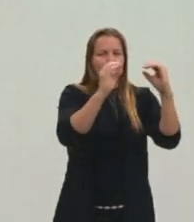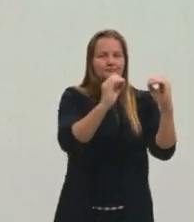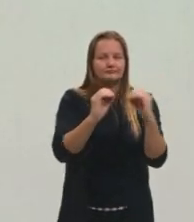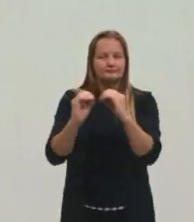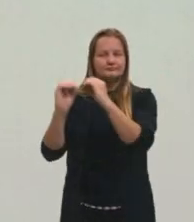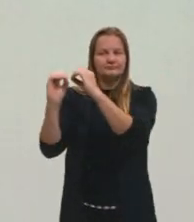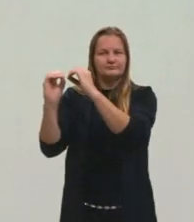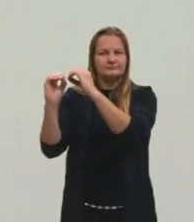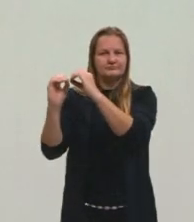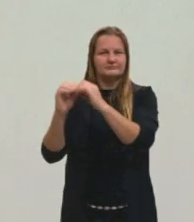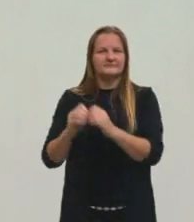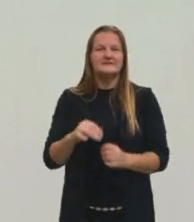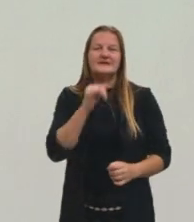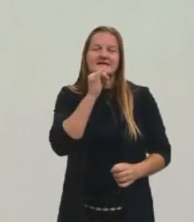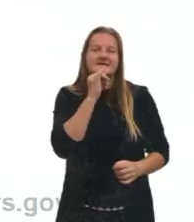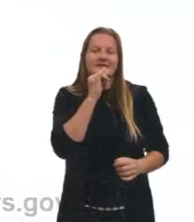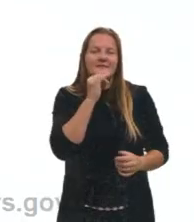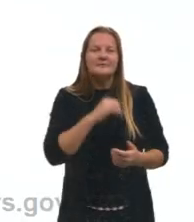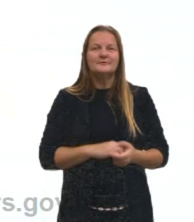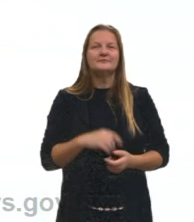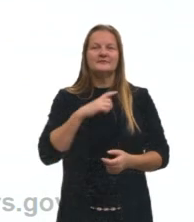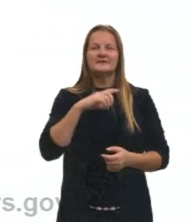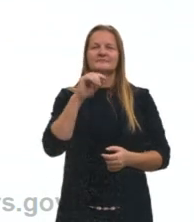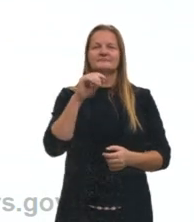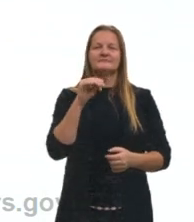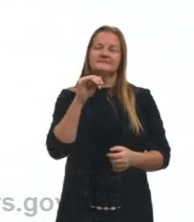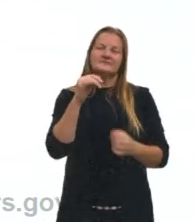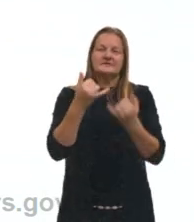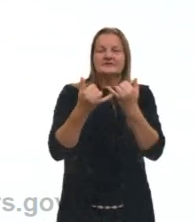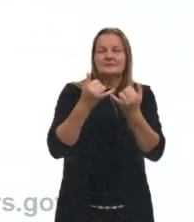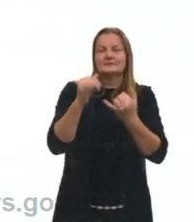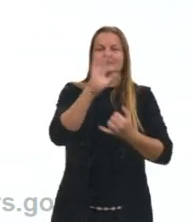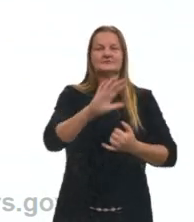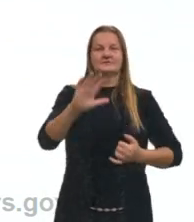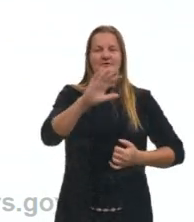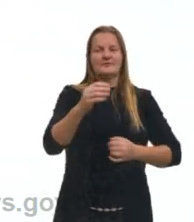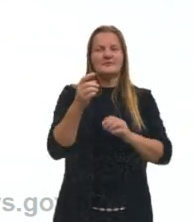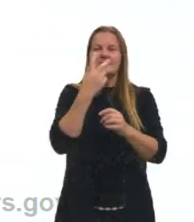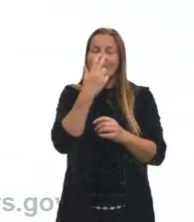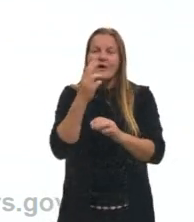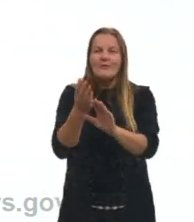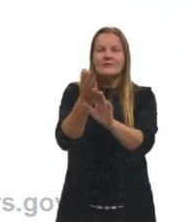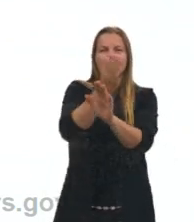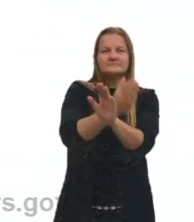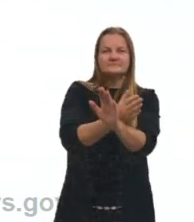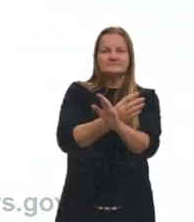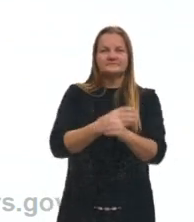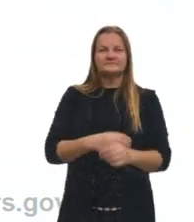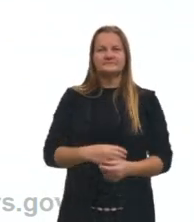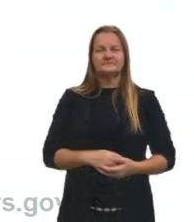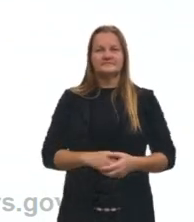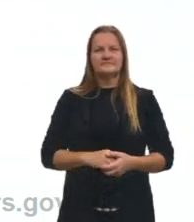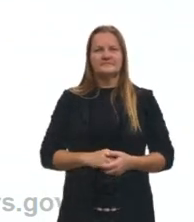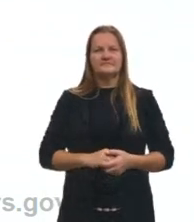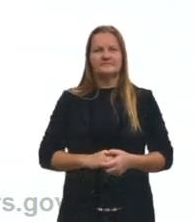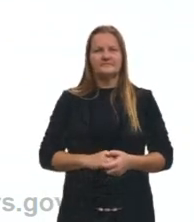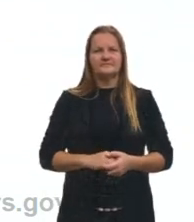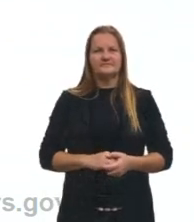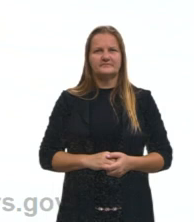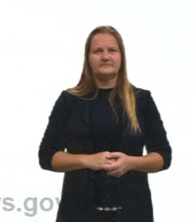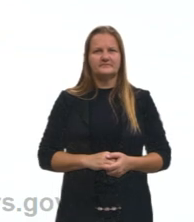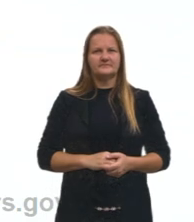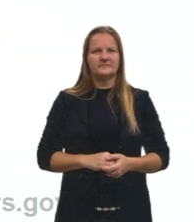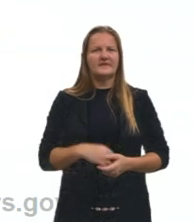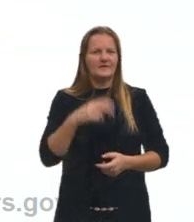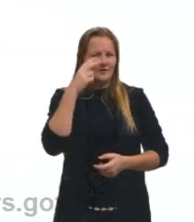depois eu coloquei um exemplo ali que ela é mais genérico É igual ao anterior só que agora eu coloquei a temida